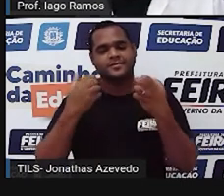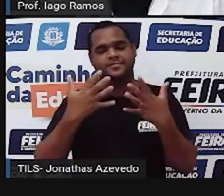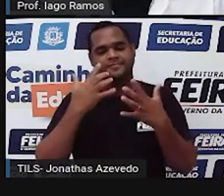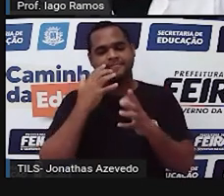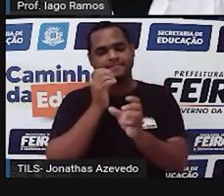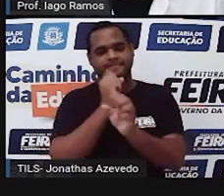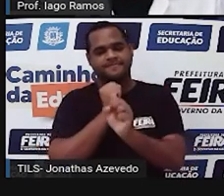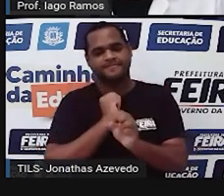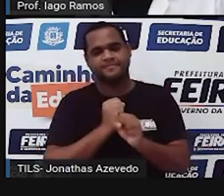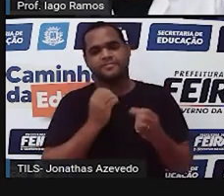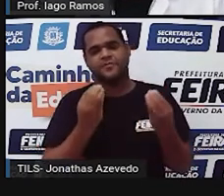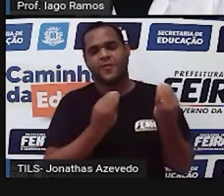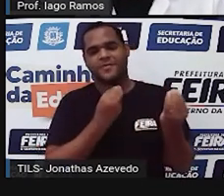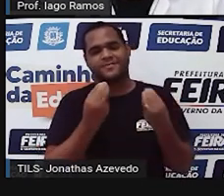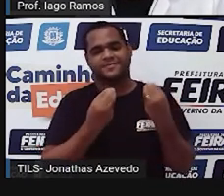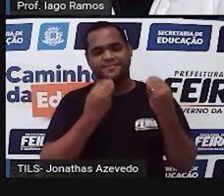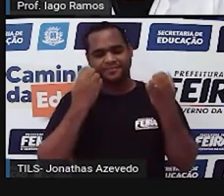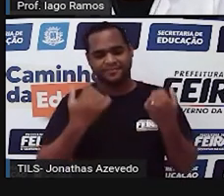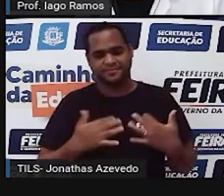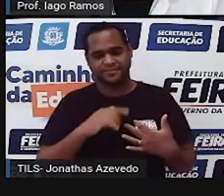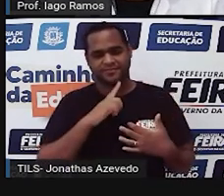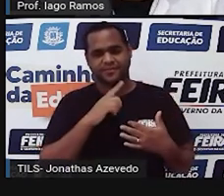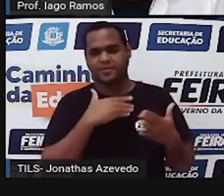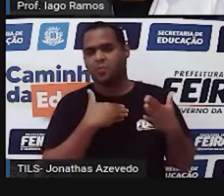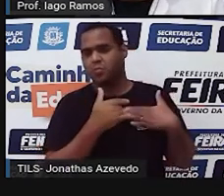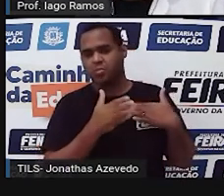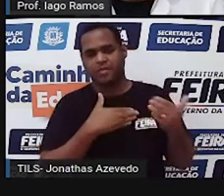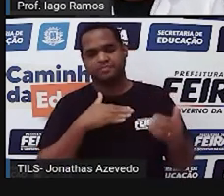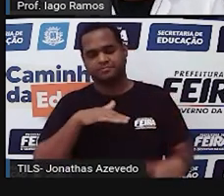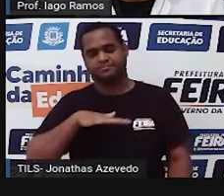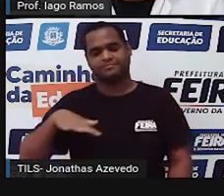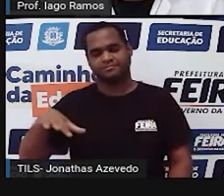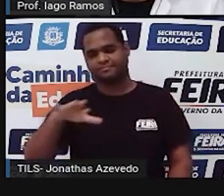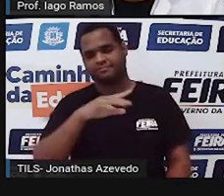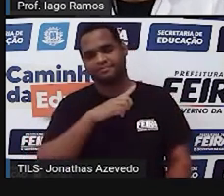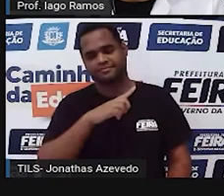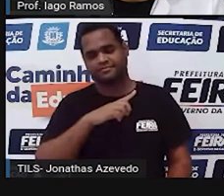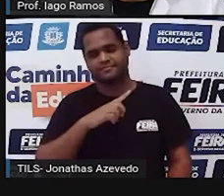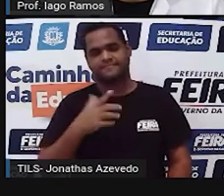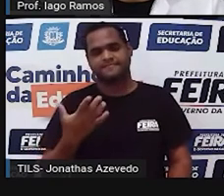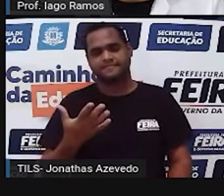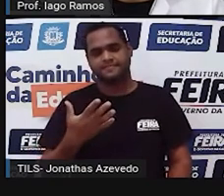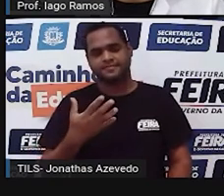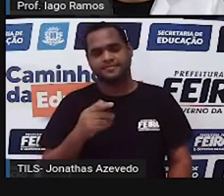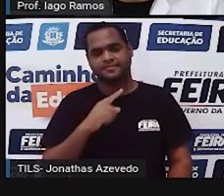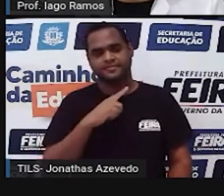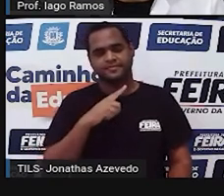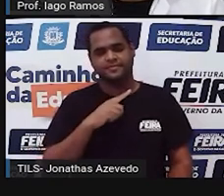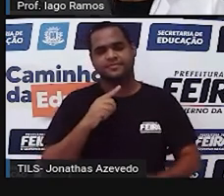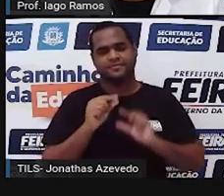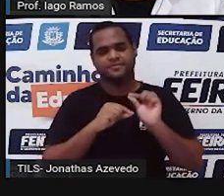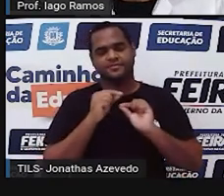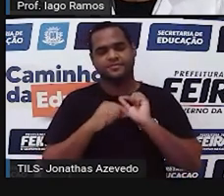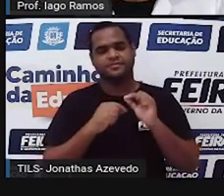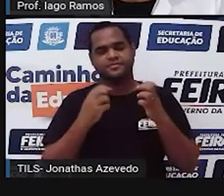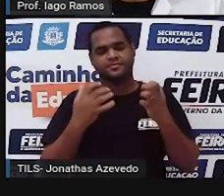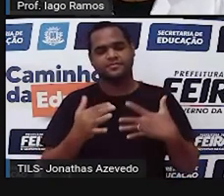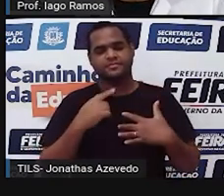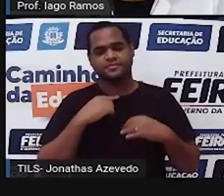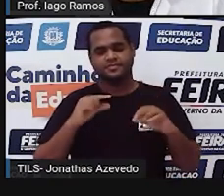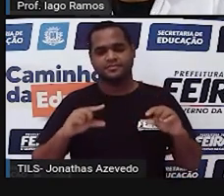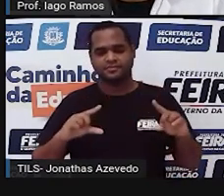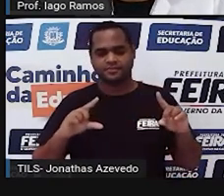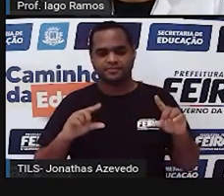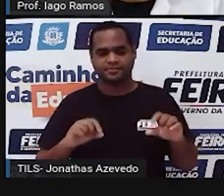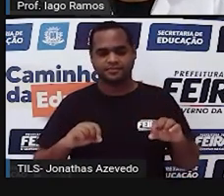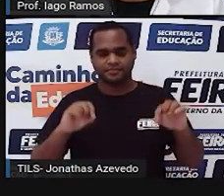é que a gente faz o cálculo do perímetro para qualquer figura plana para qualquer polígono é só fazer o seguinte ó vou botar